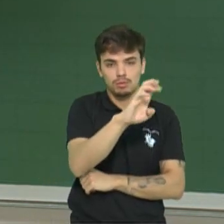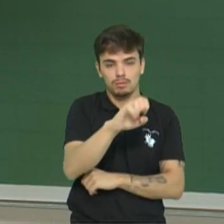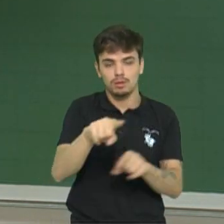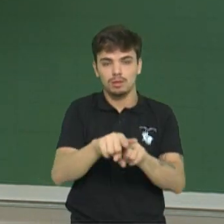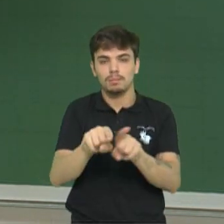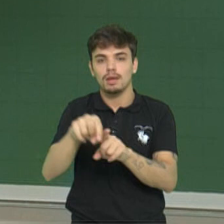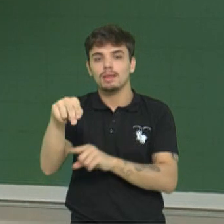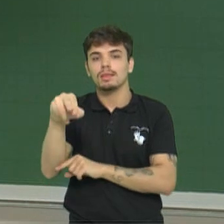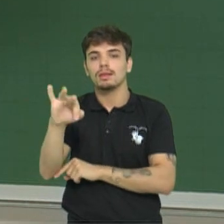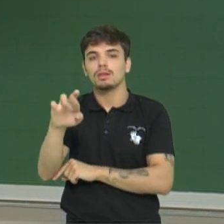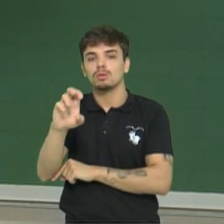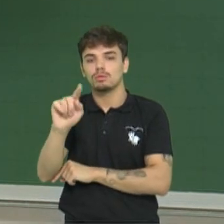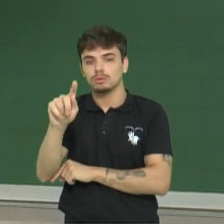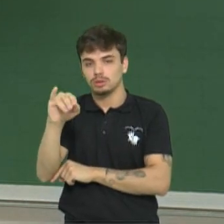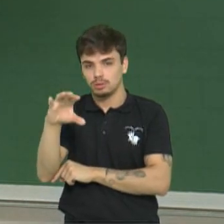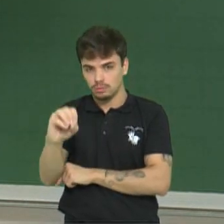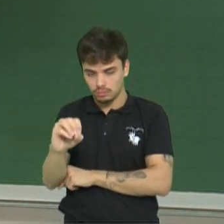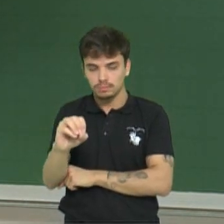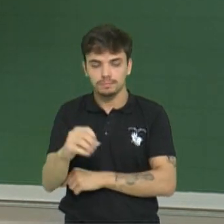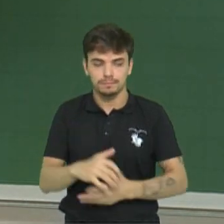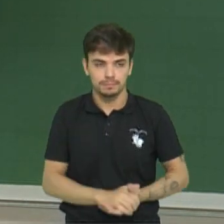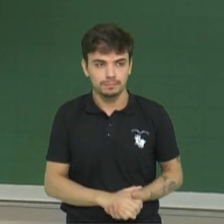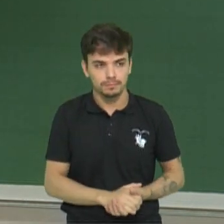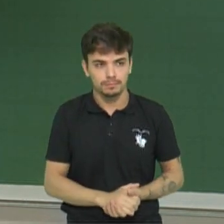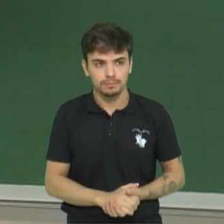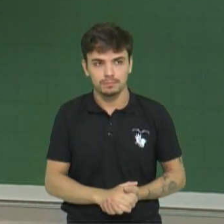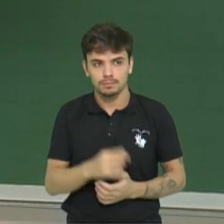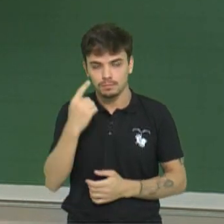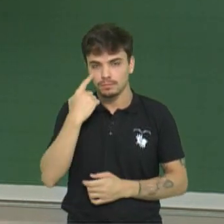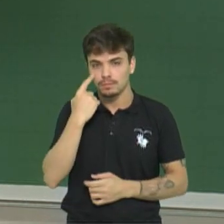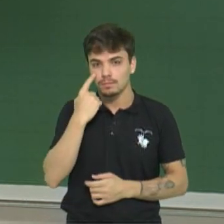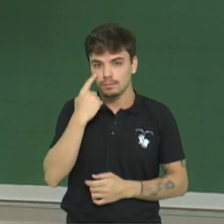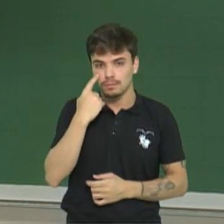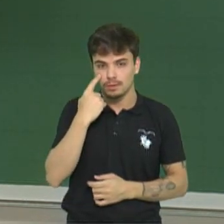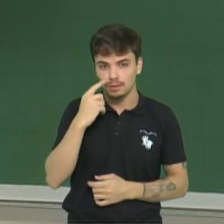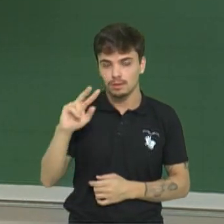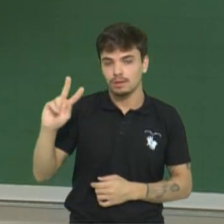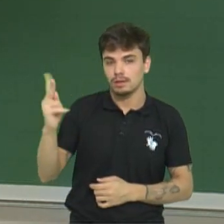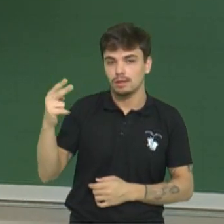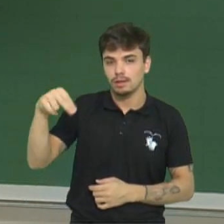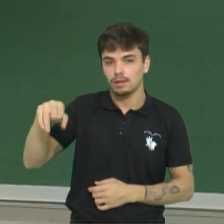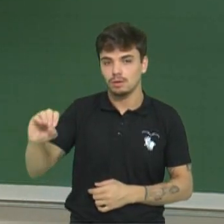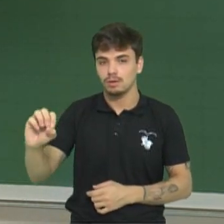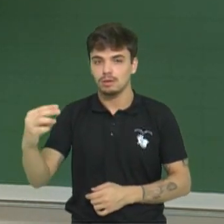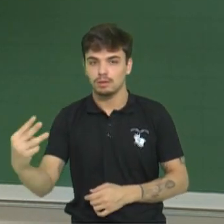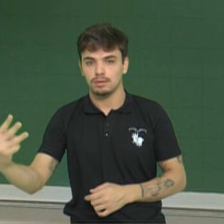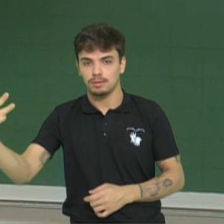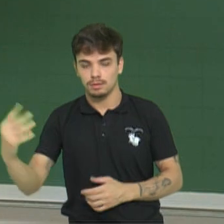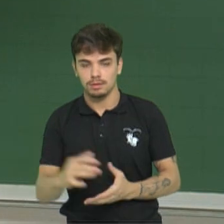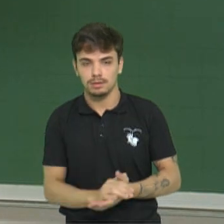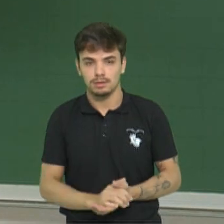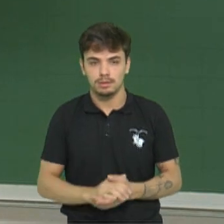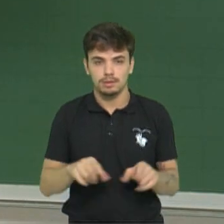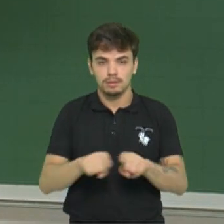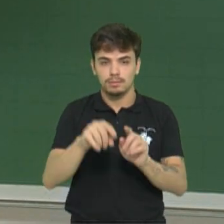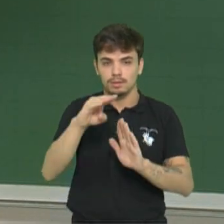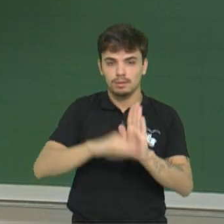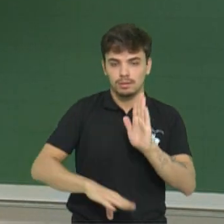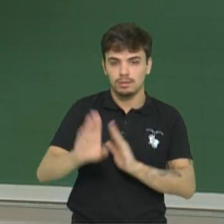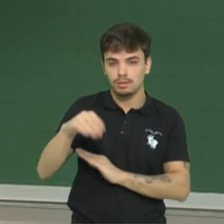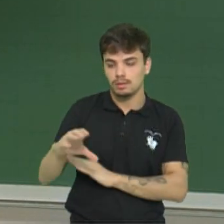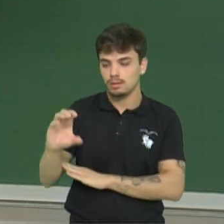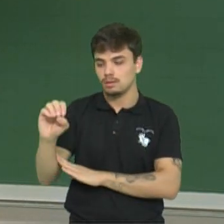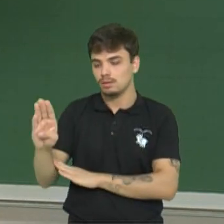nitrogênio. Então, o que acontece? O agente oxidante é o HNO3 e o agente redutor é o